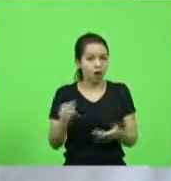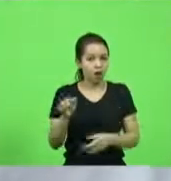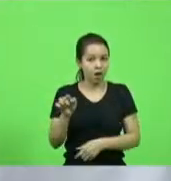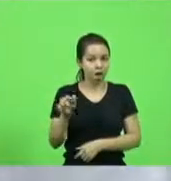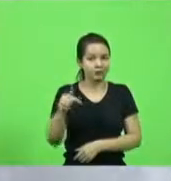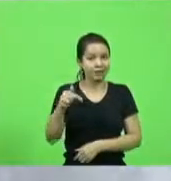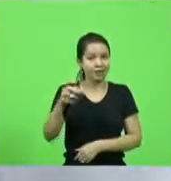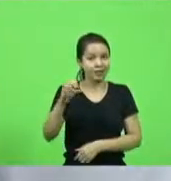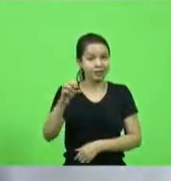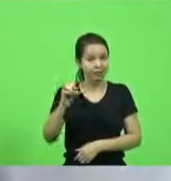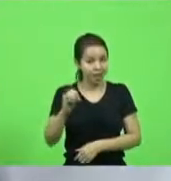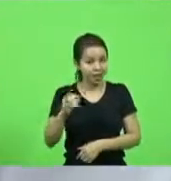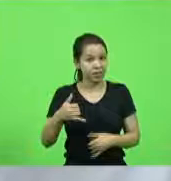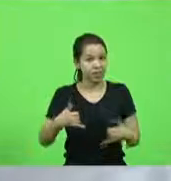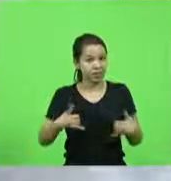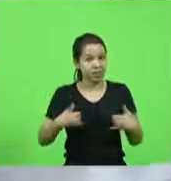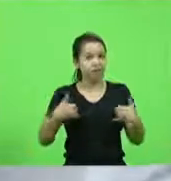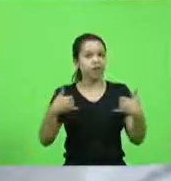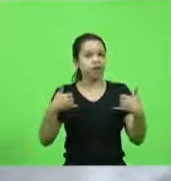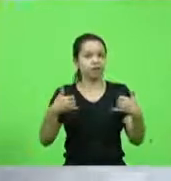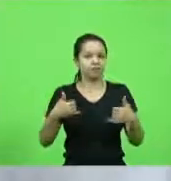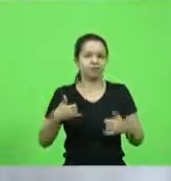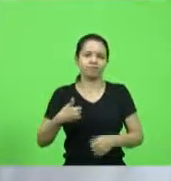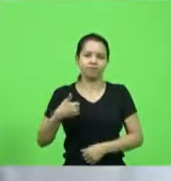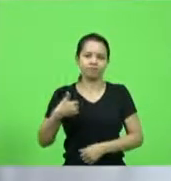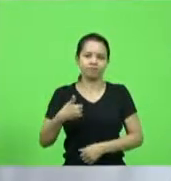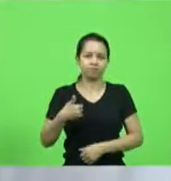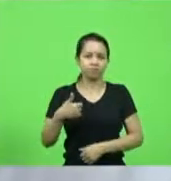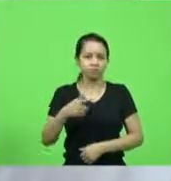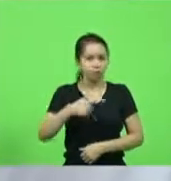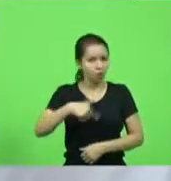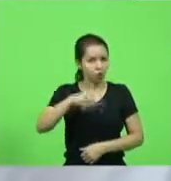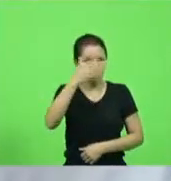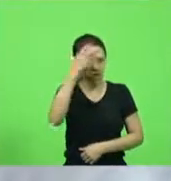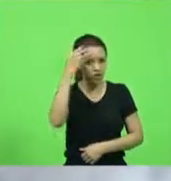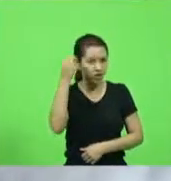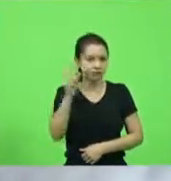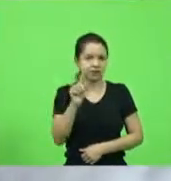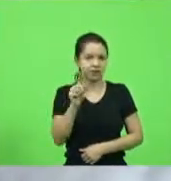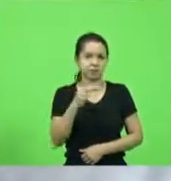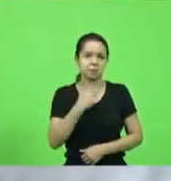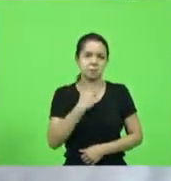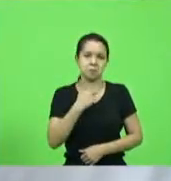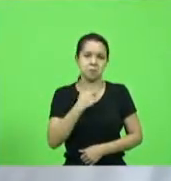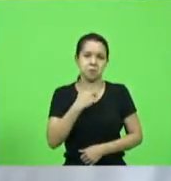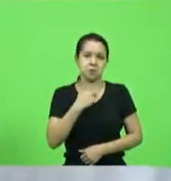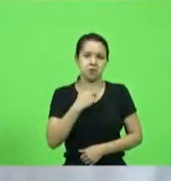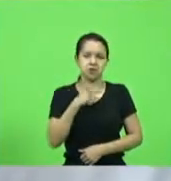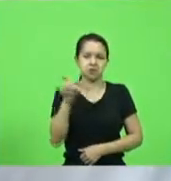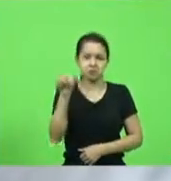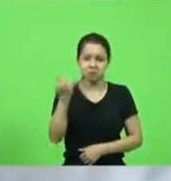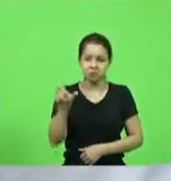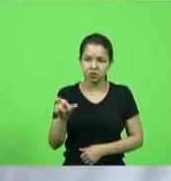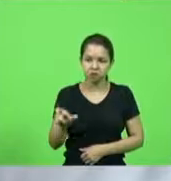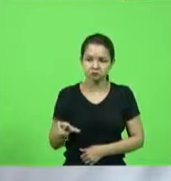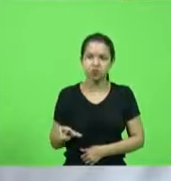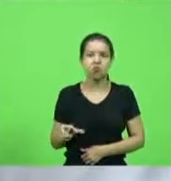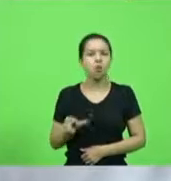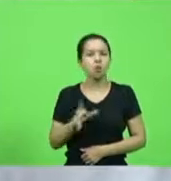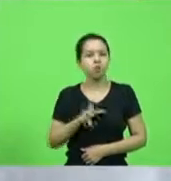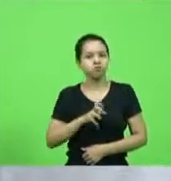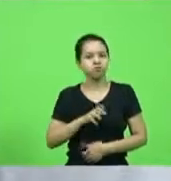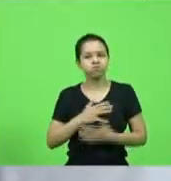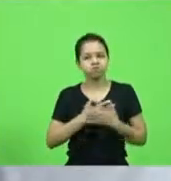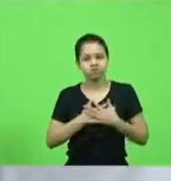e a gente não poderia esquecer uma figura tão benquista estão presentes em todos os